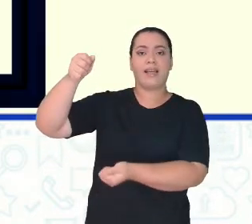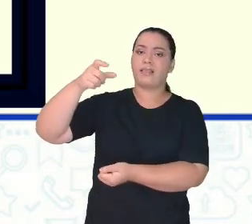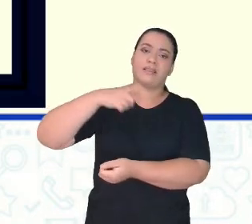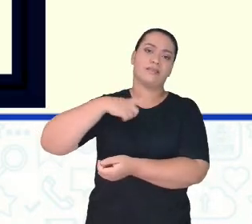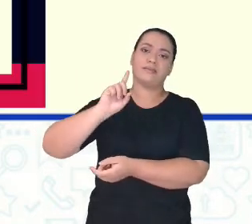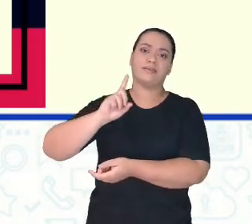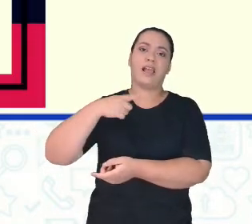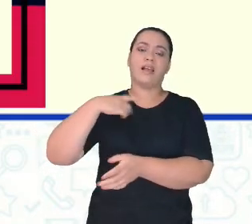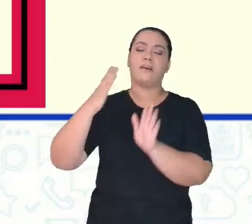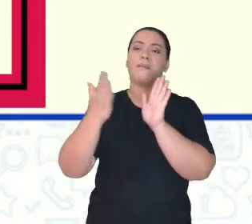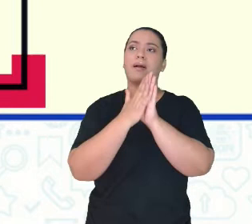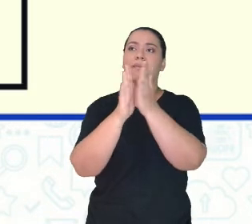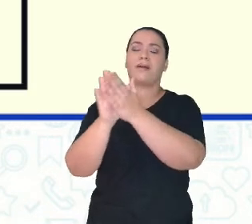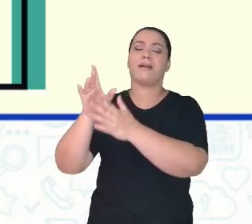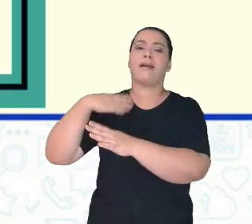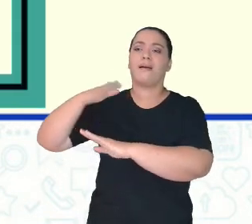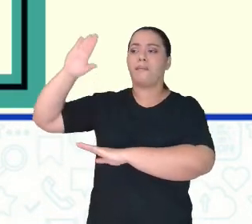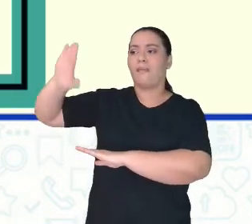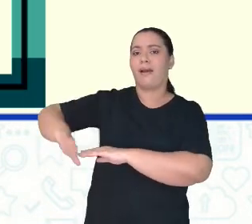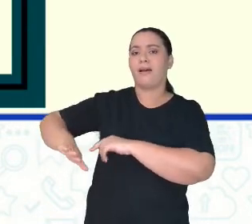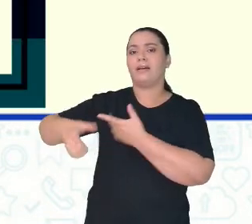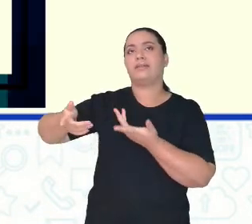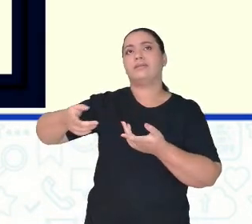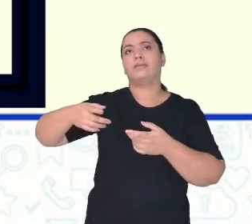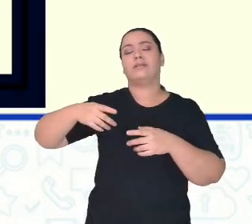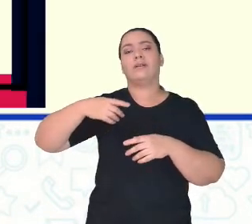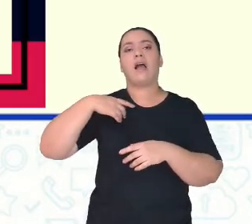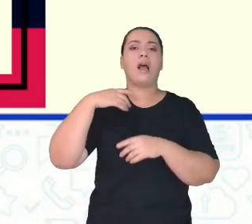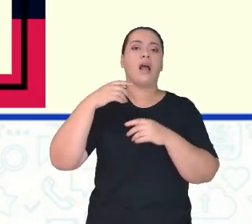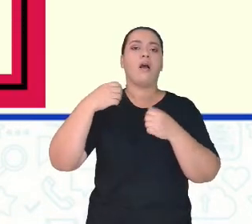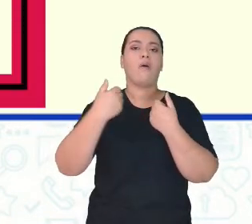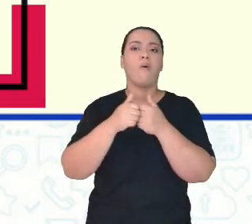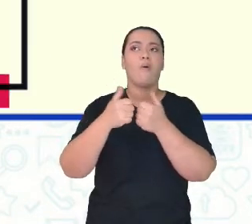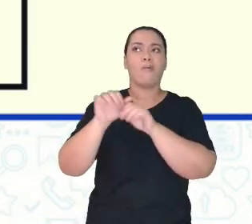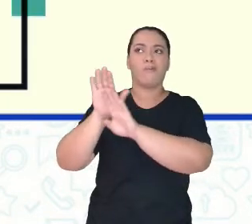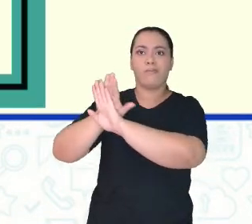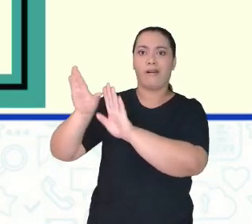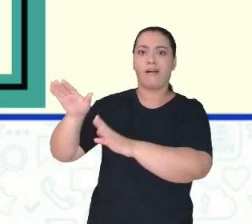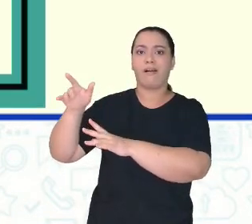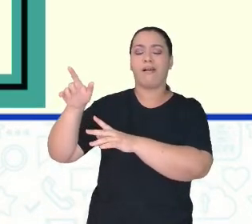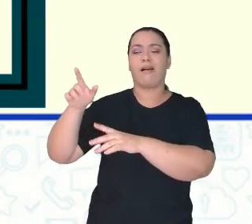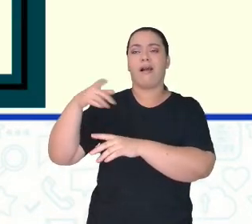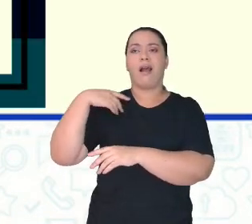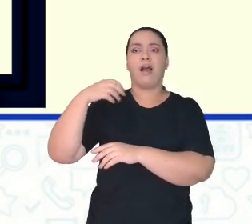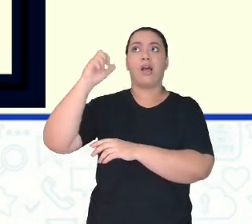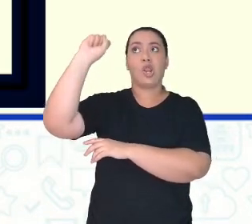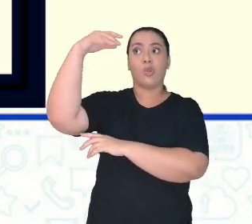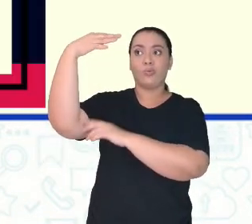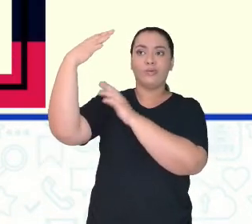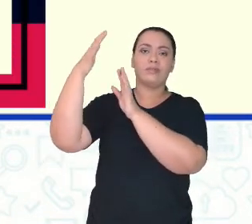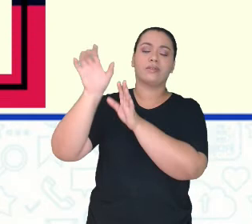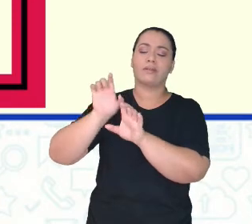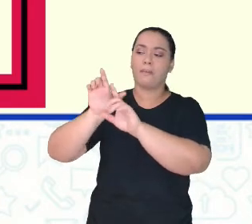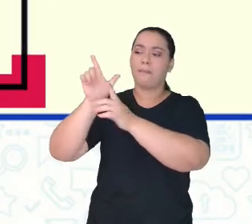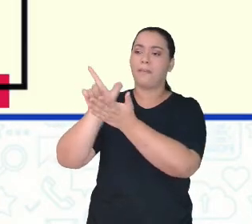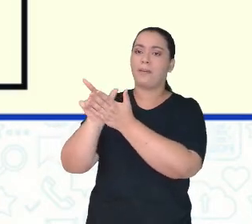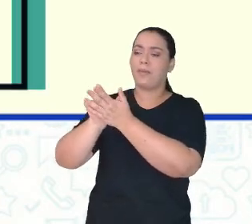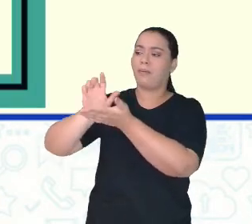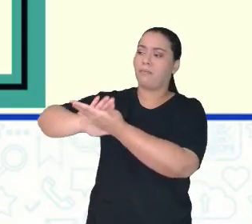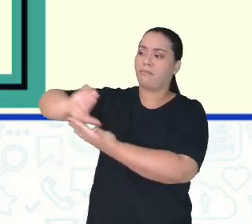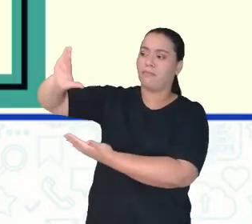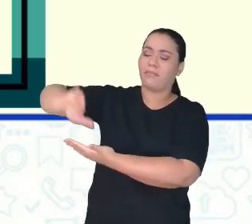quê? Afixado nas paredes, nos postes. Você não leva um cartaz para casa, assim, mas o folder você